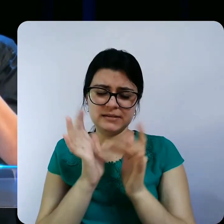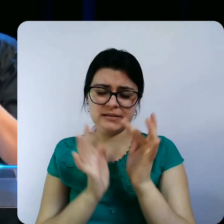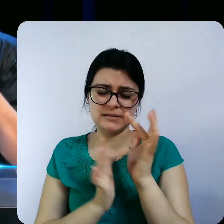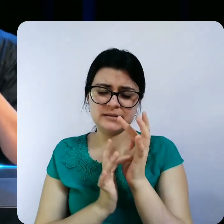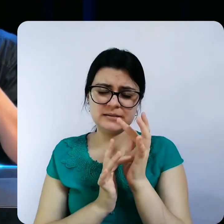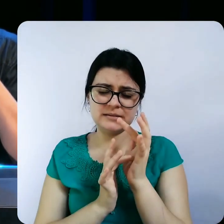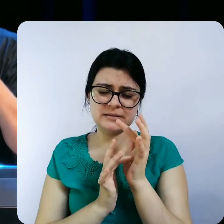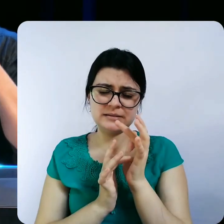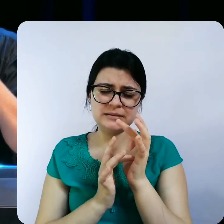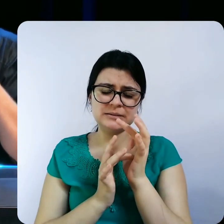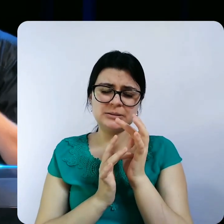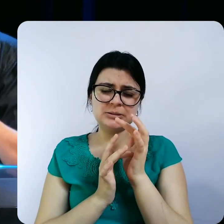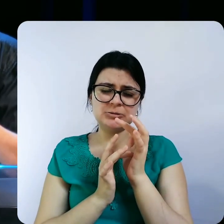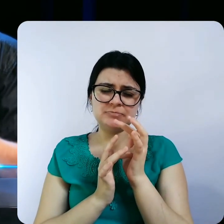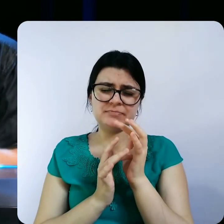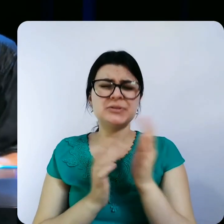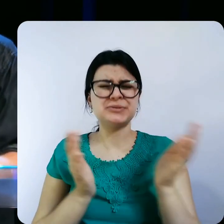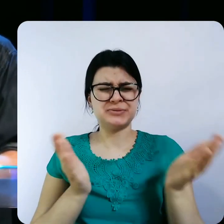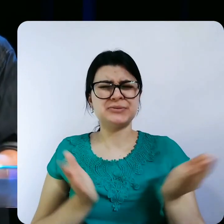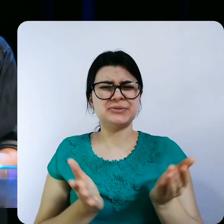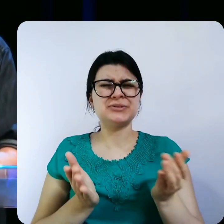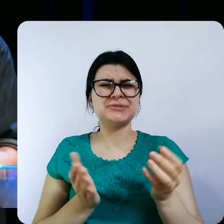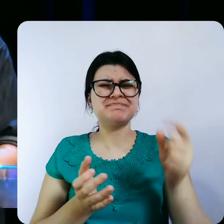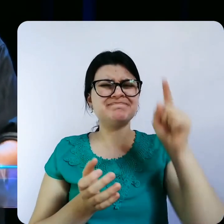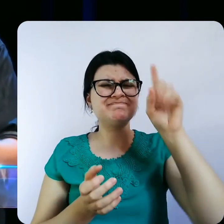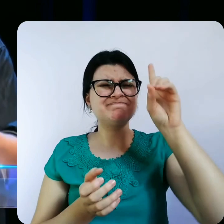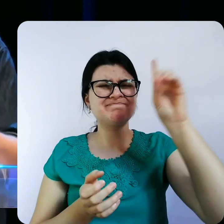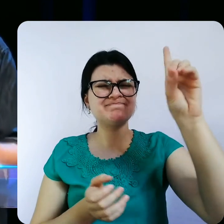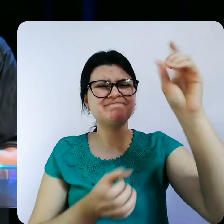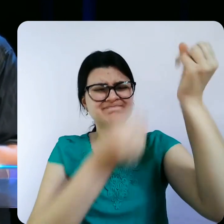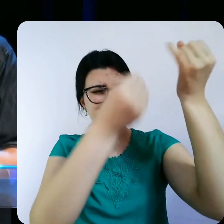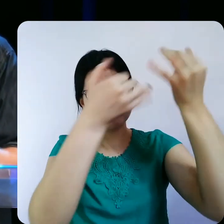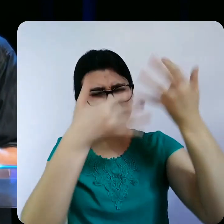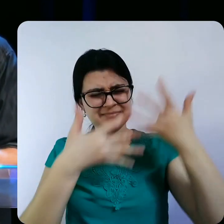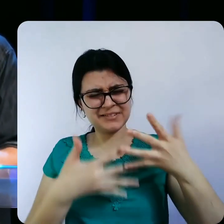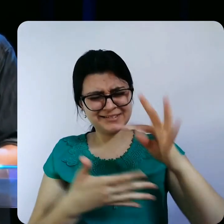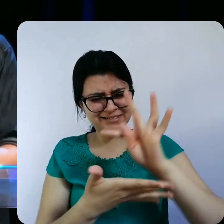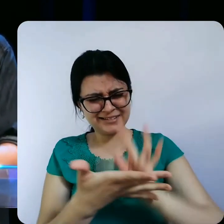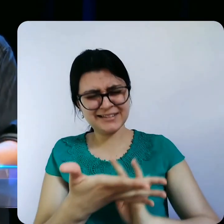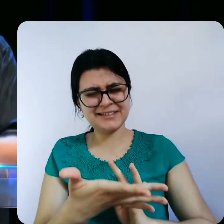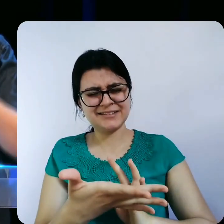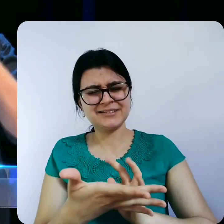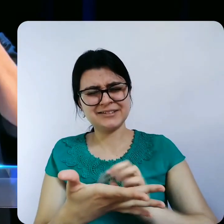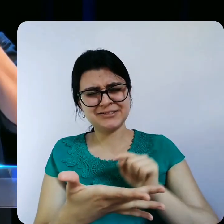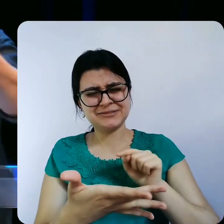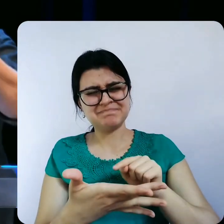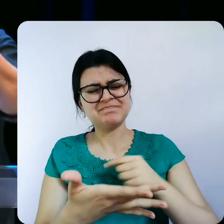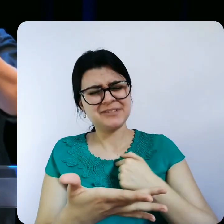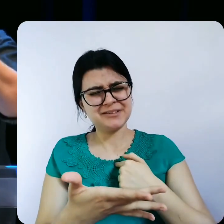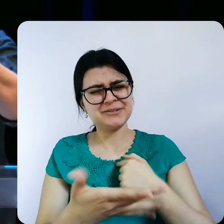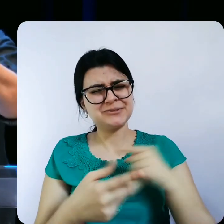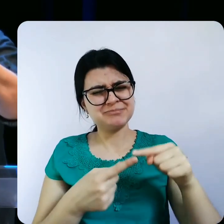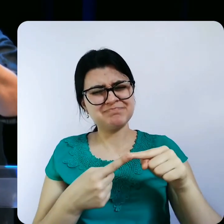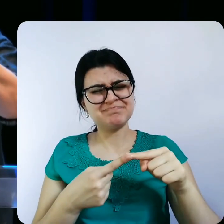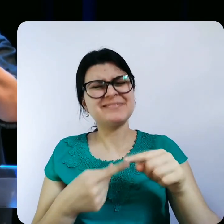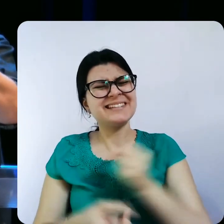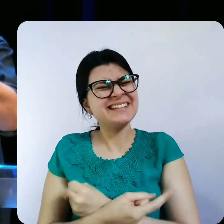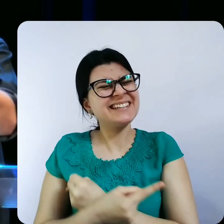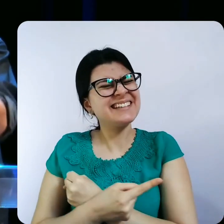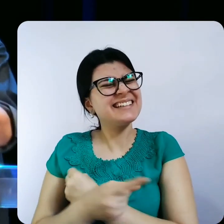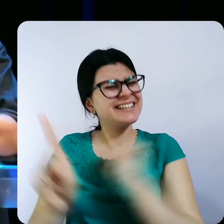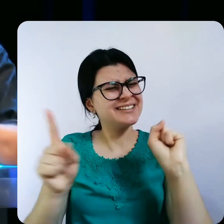hoje eu descobri que o Senhor me comprou. Que o Senhor comprou a minha liberdade e me ofereceu